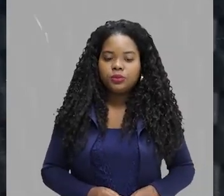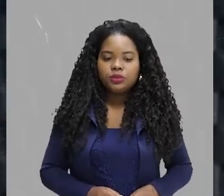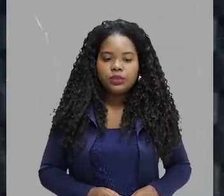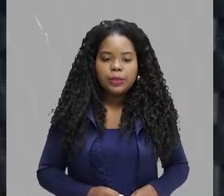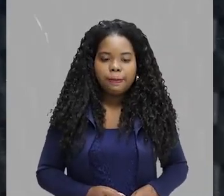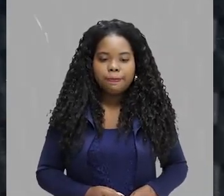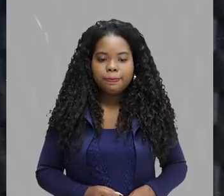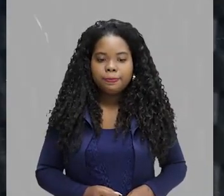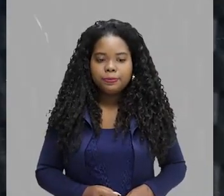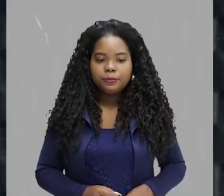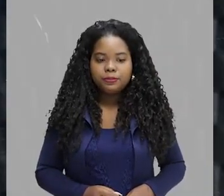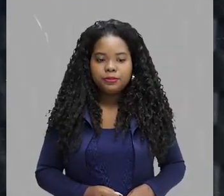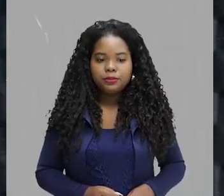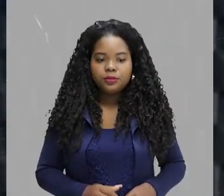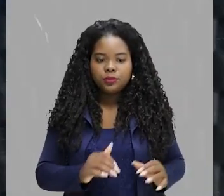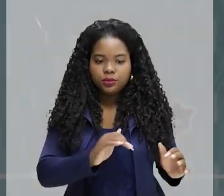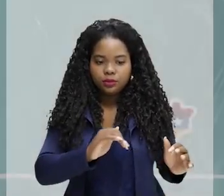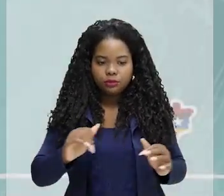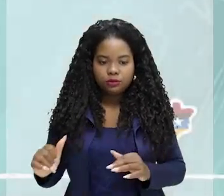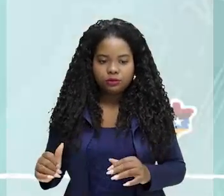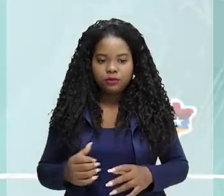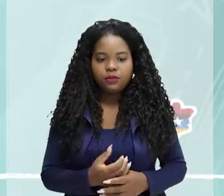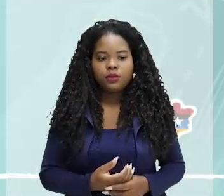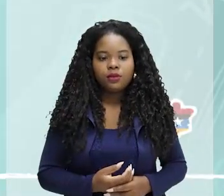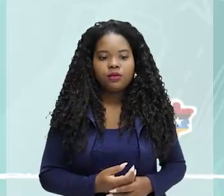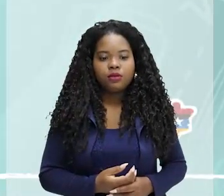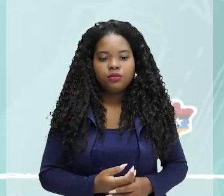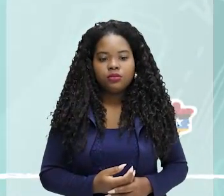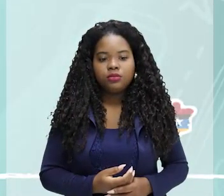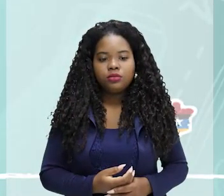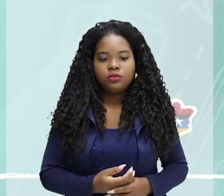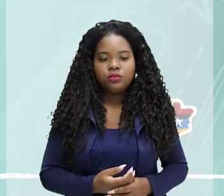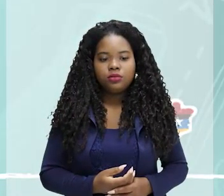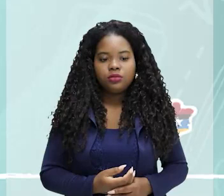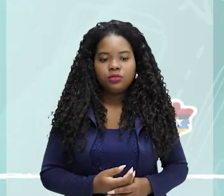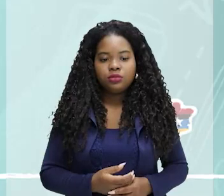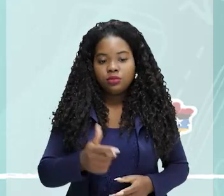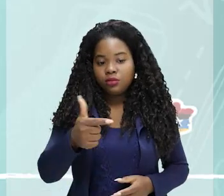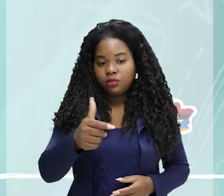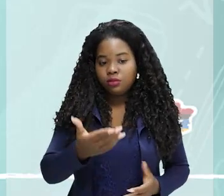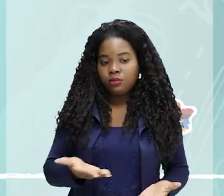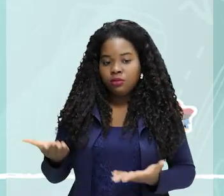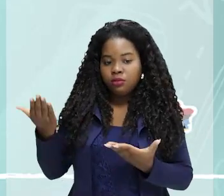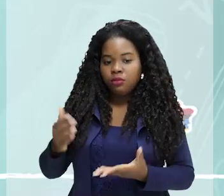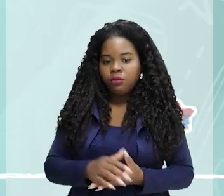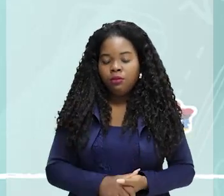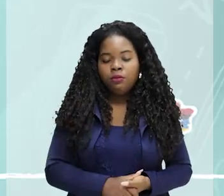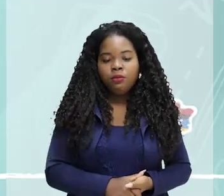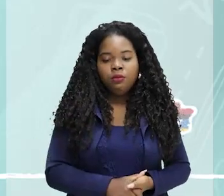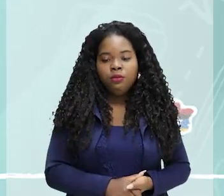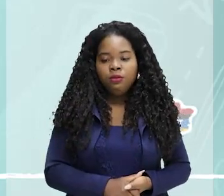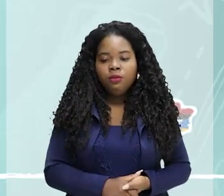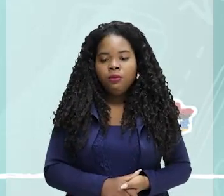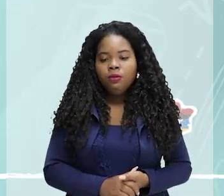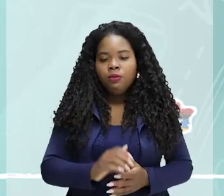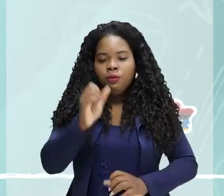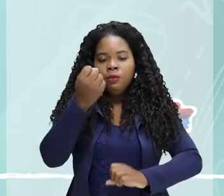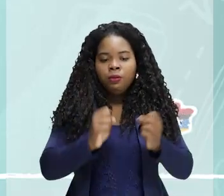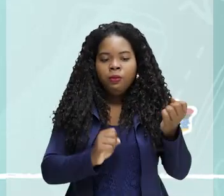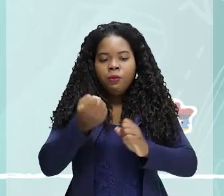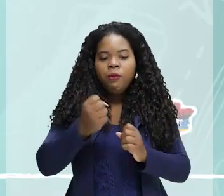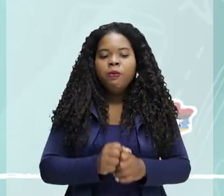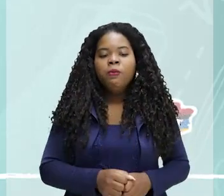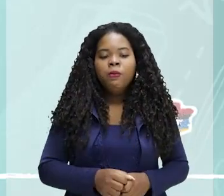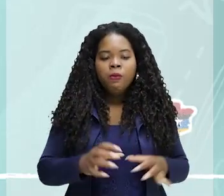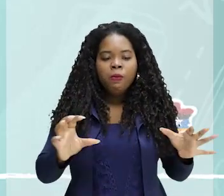certo? Vamos lá. Rápidas alterações econômicas e políticas marcaram a modernidade. A indústria está